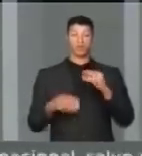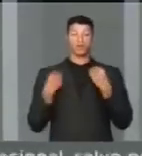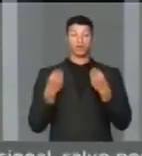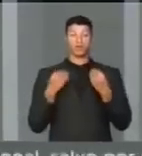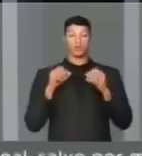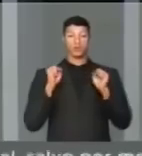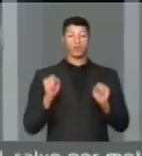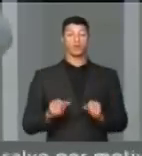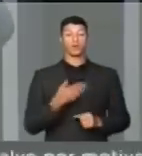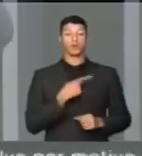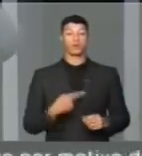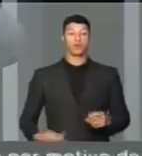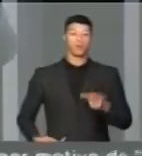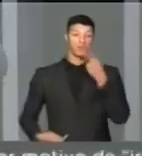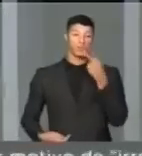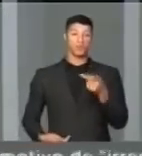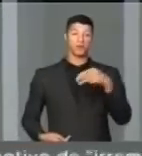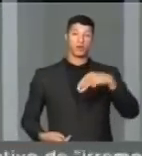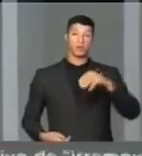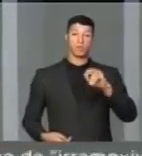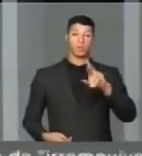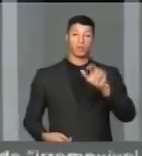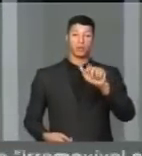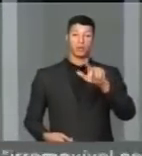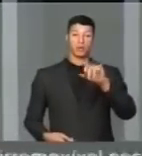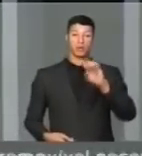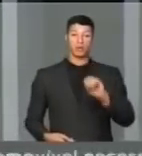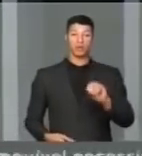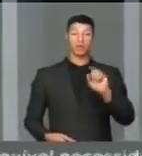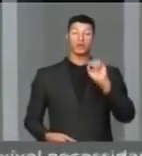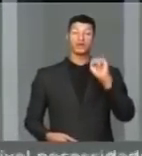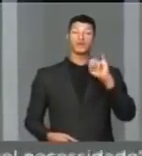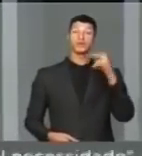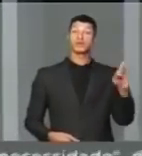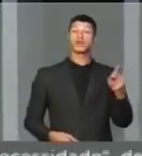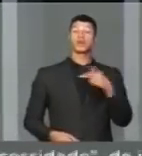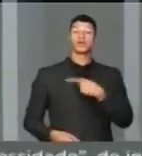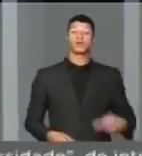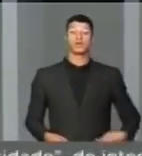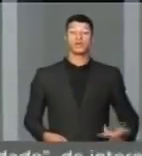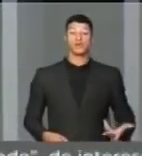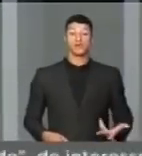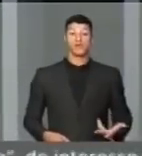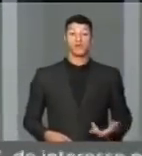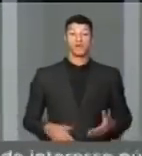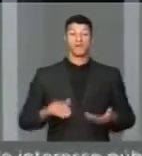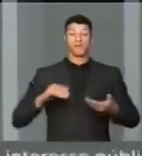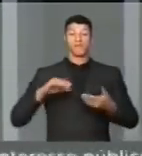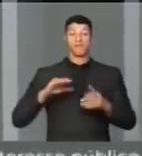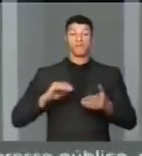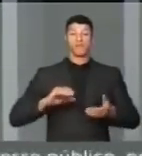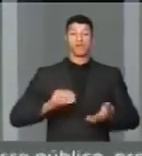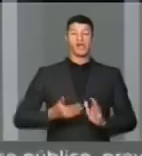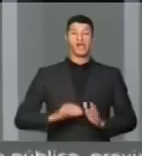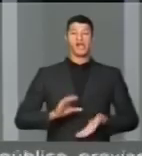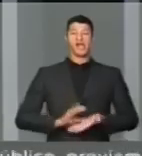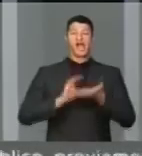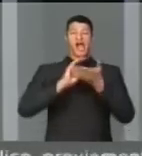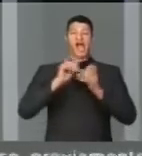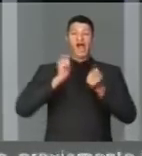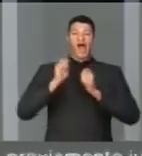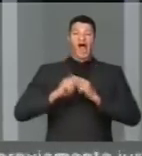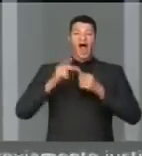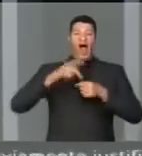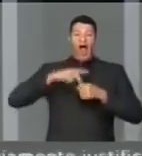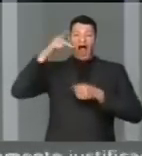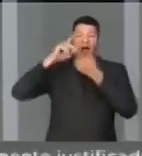pode a presidente Dilma falar em moralismo se ela presidiu o Conselho de Administração da